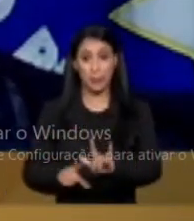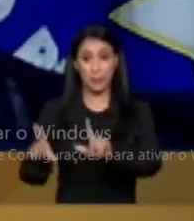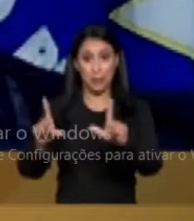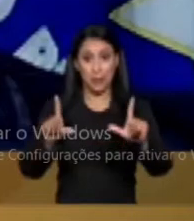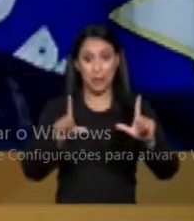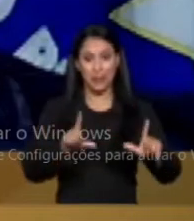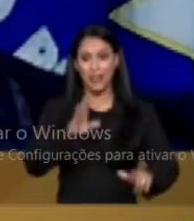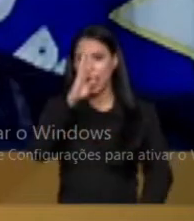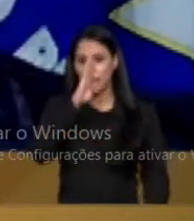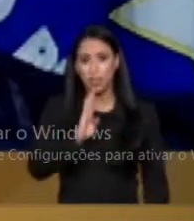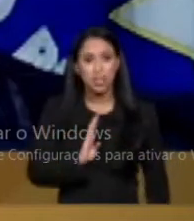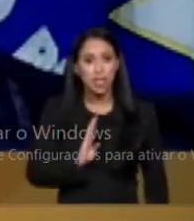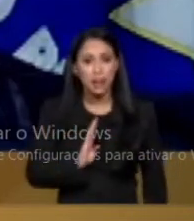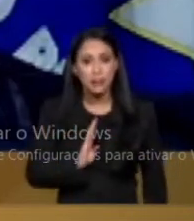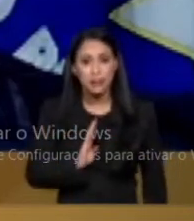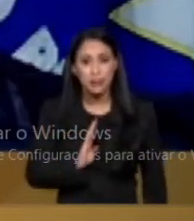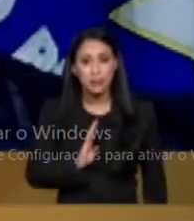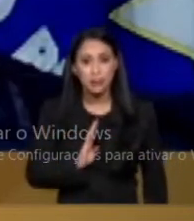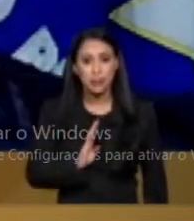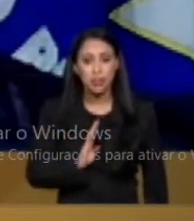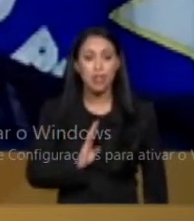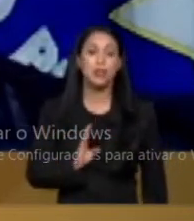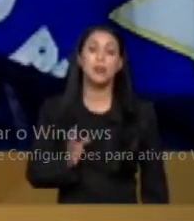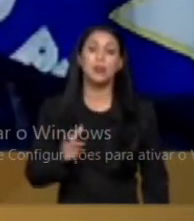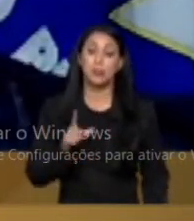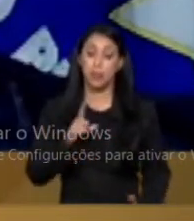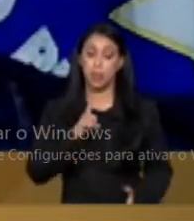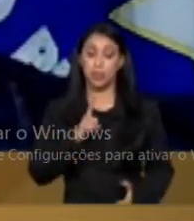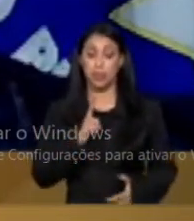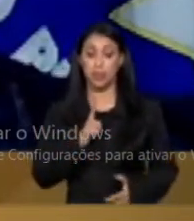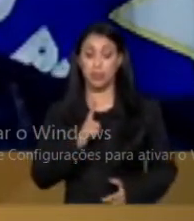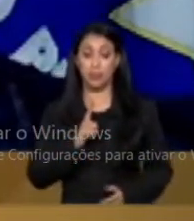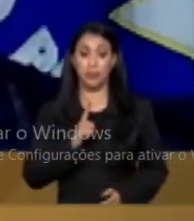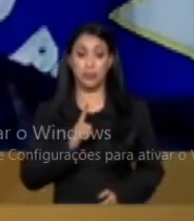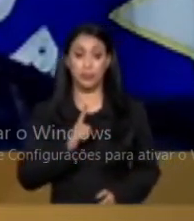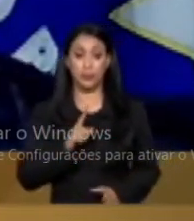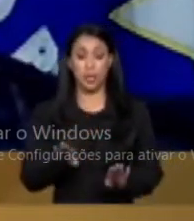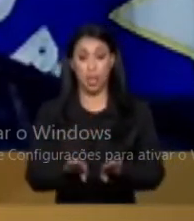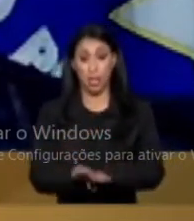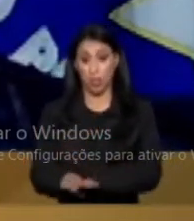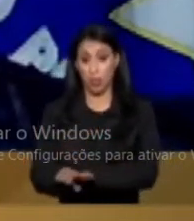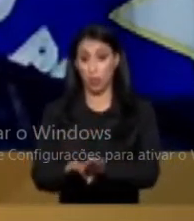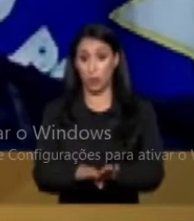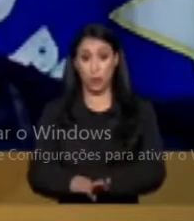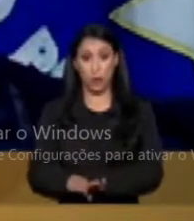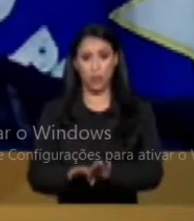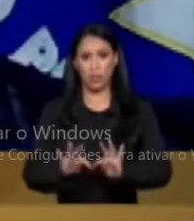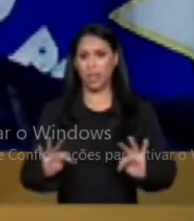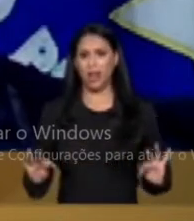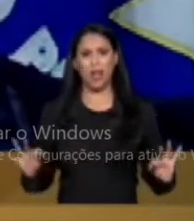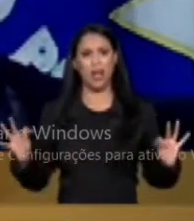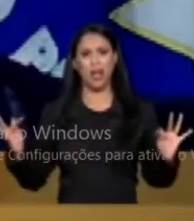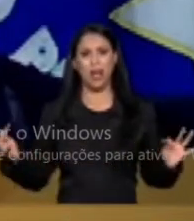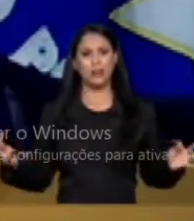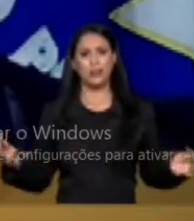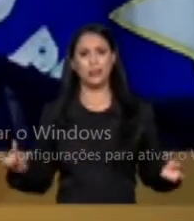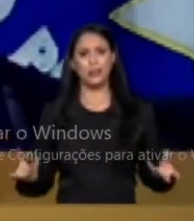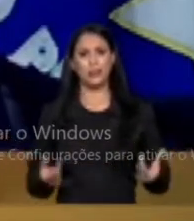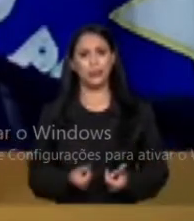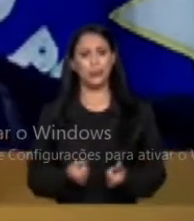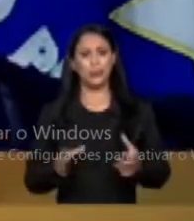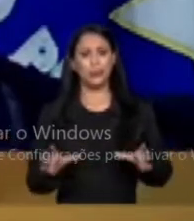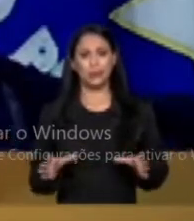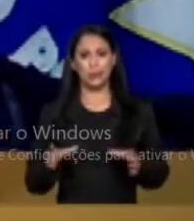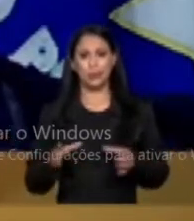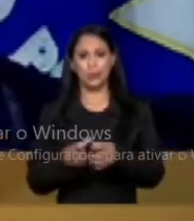gratuita, exatamente para servir de forma igualitária a todas as